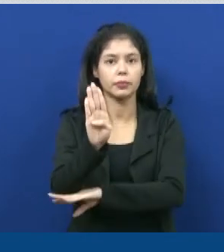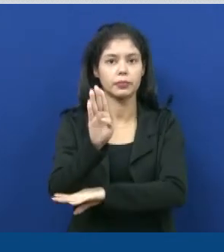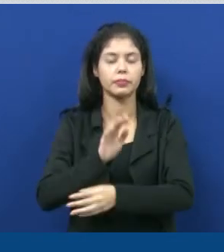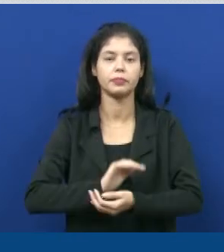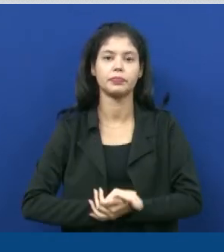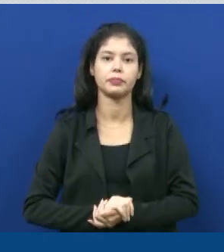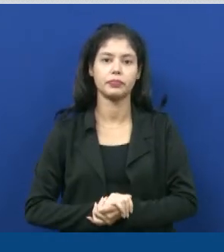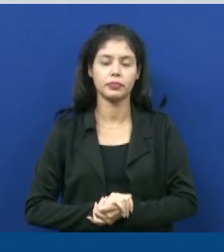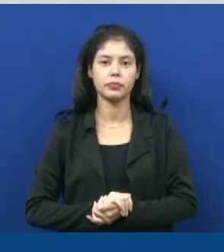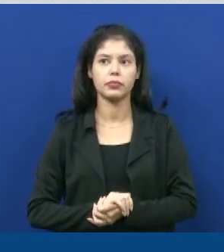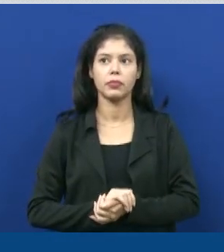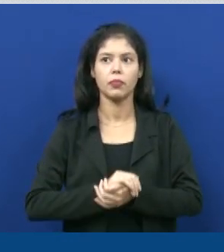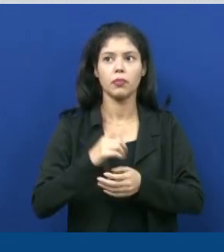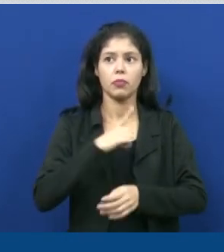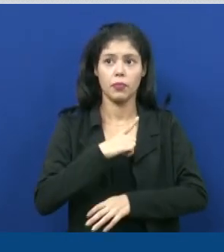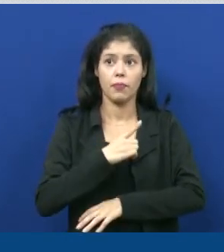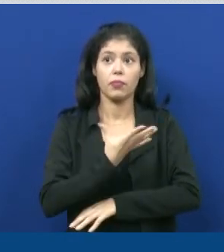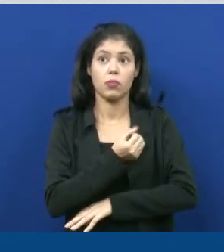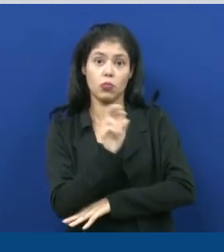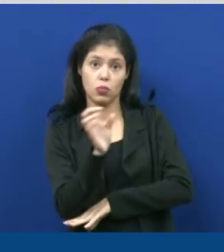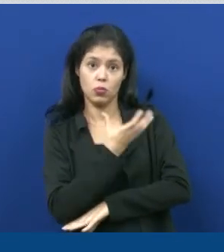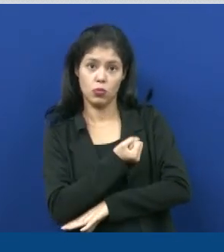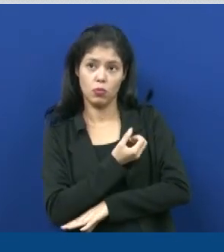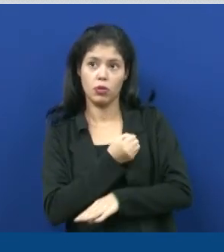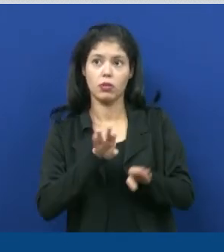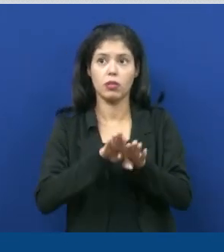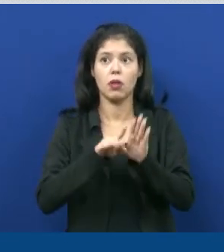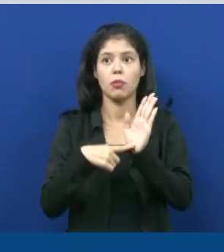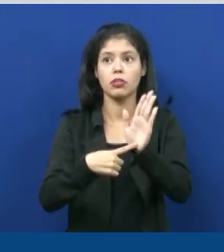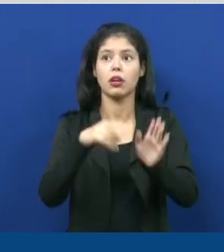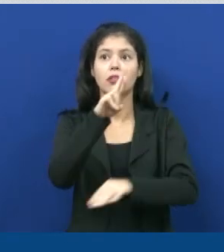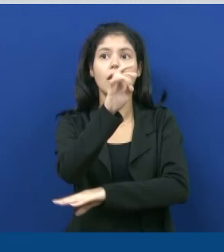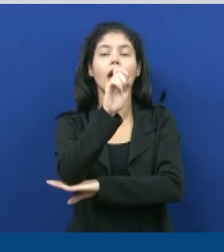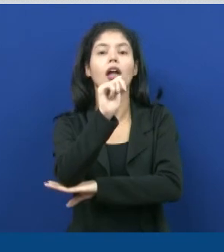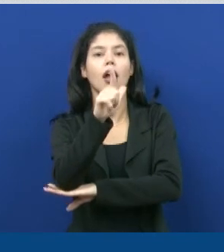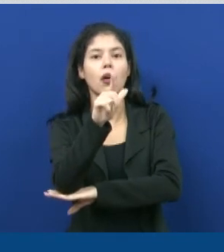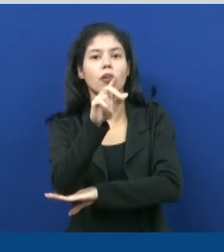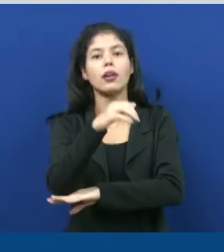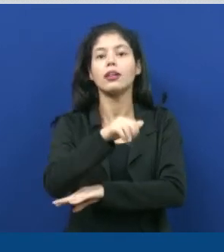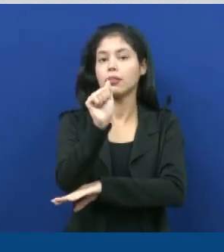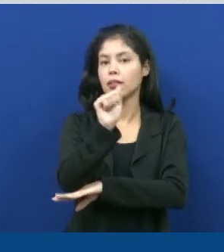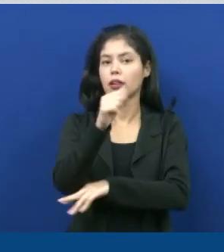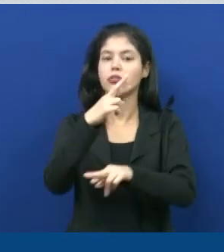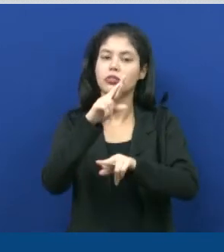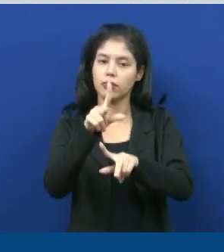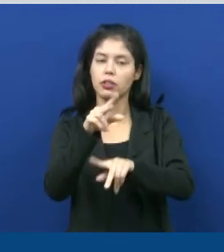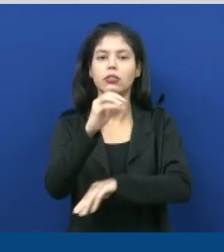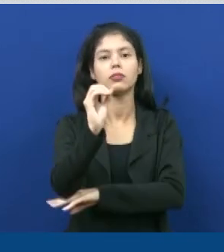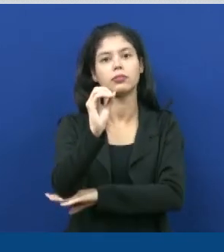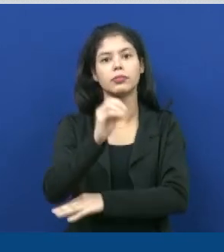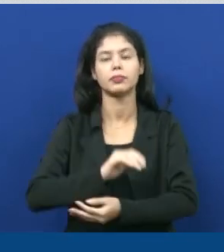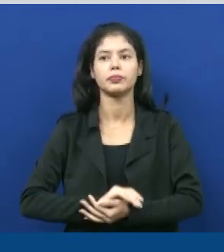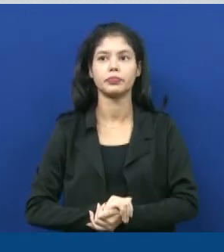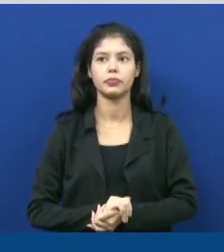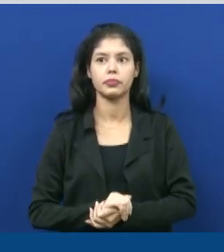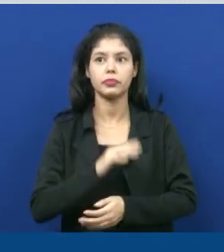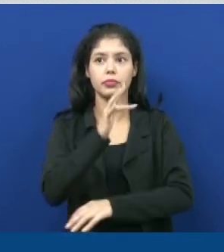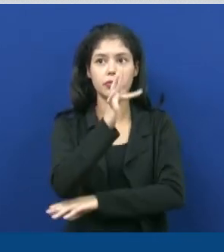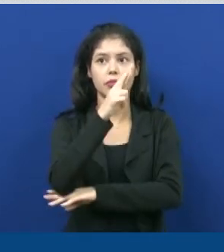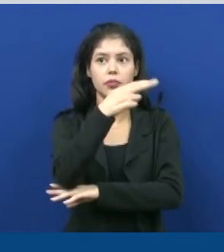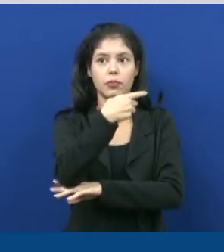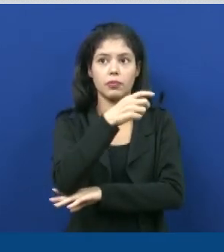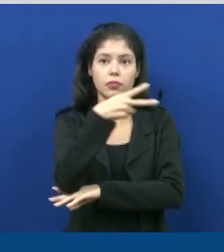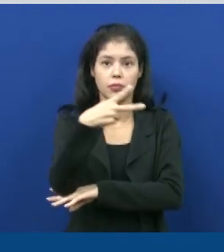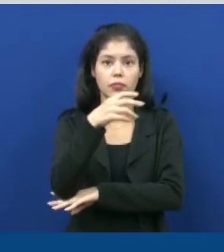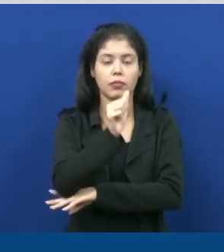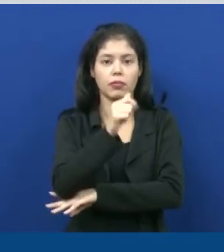b, onde os termos a e b são números reais dados e a é diferente de zero. Na função f de x